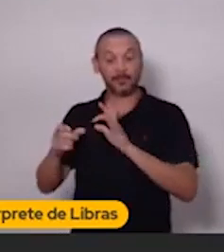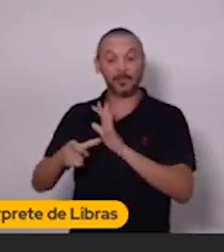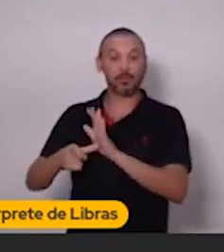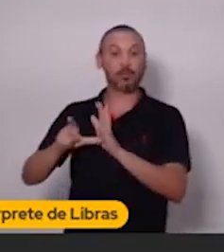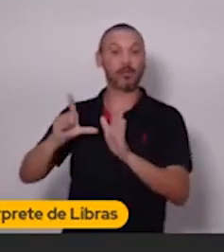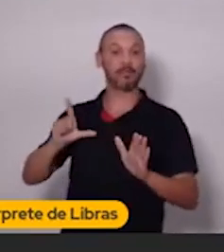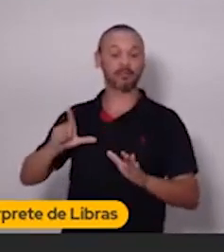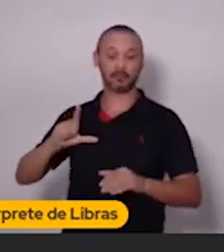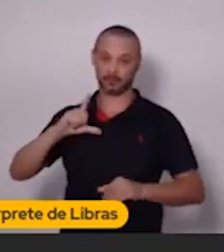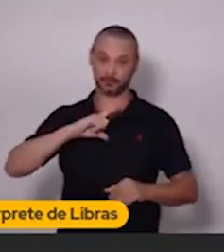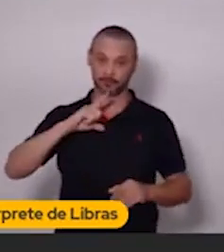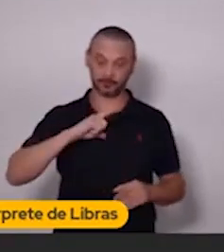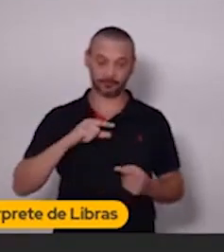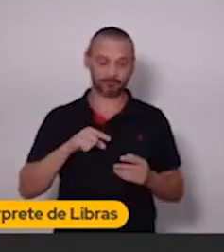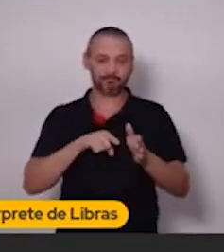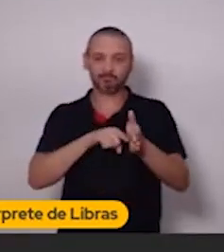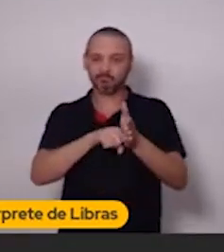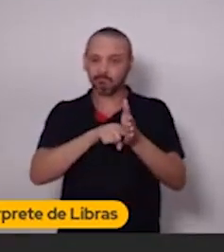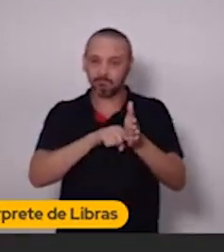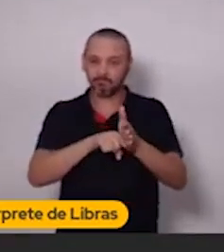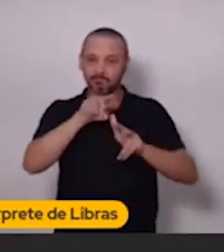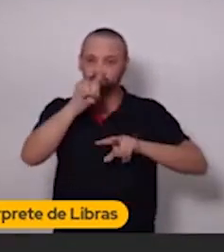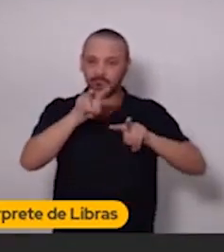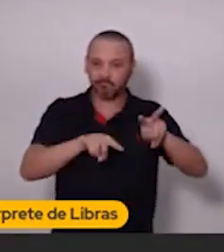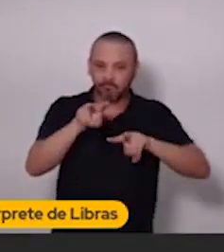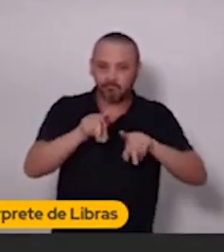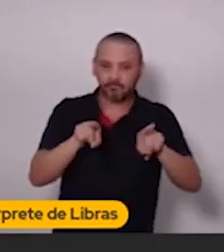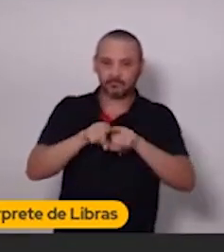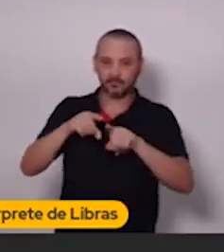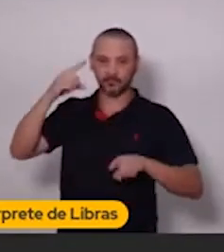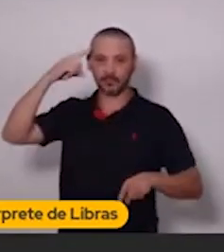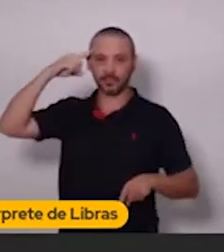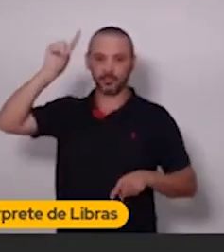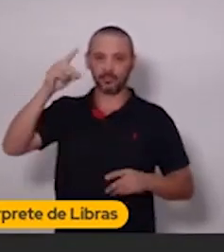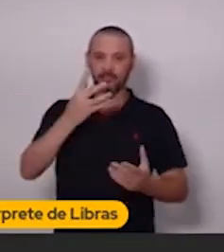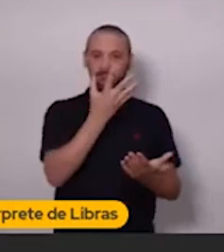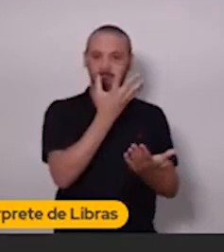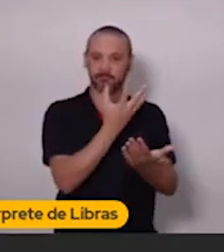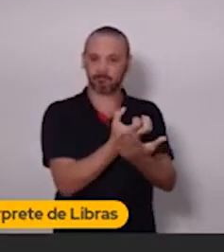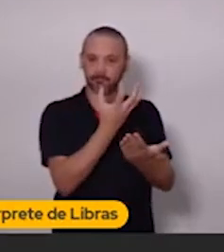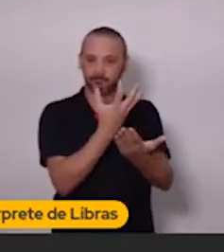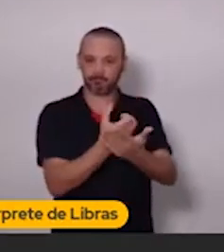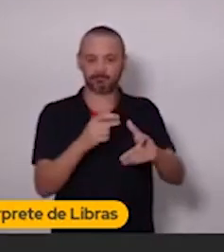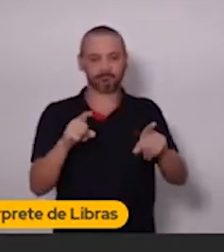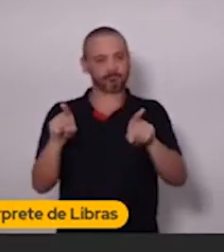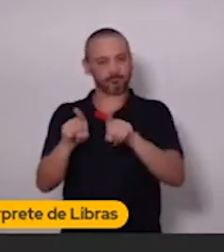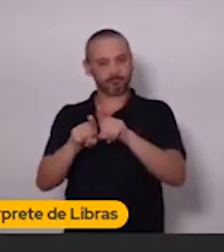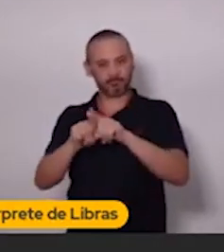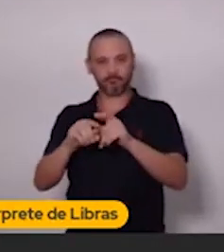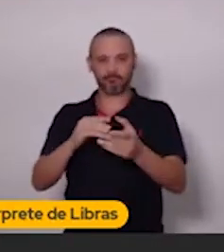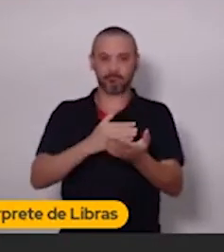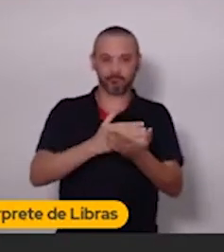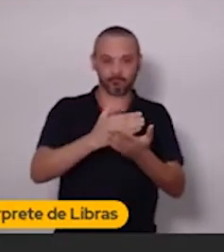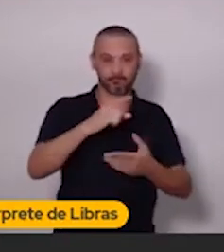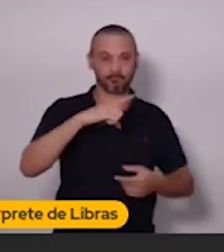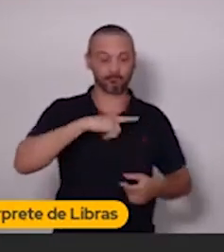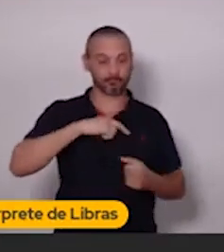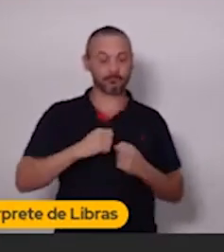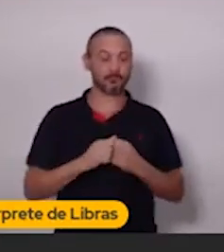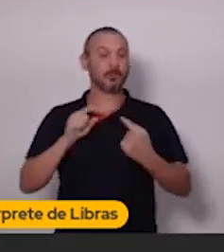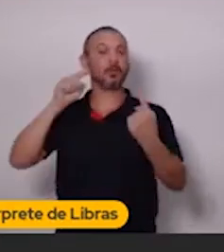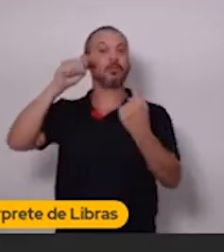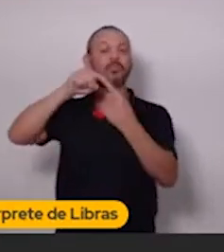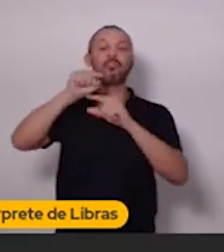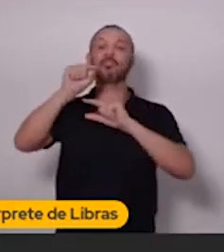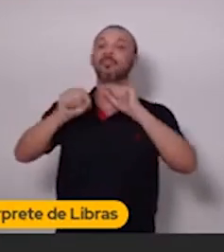basicamente. Ela vai desde a pesquisa até o dia da gravação, minutos antes de você começar ou no dia anterior. E o